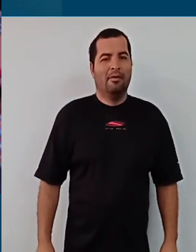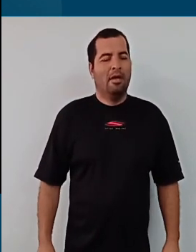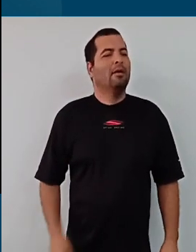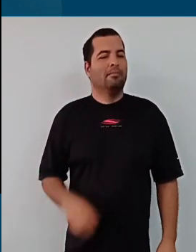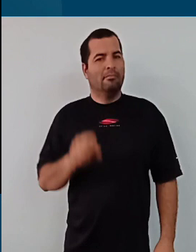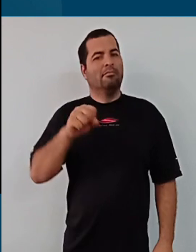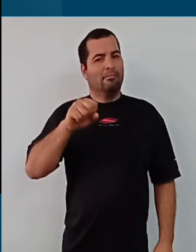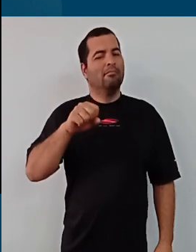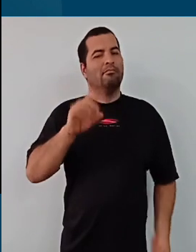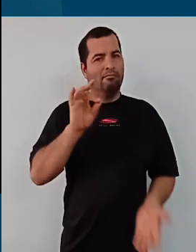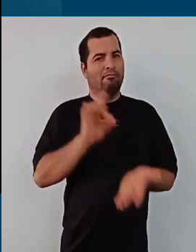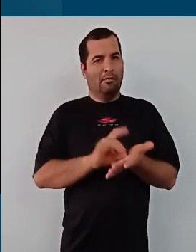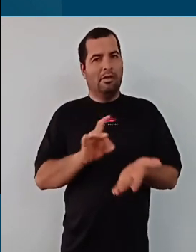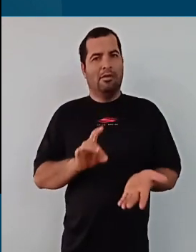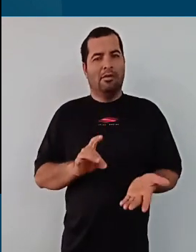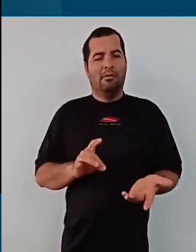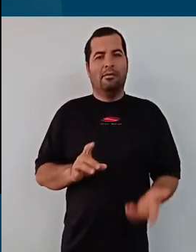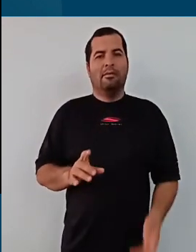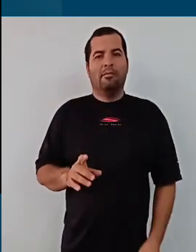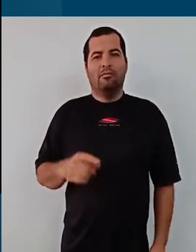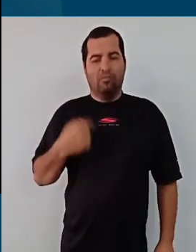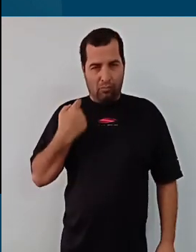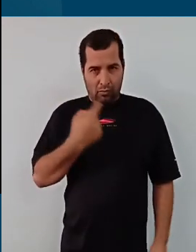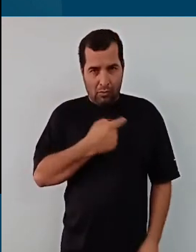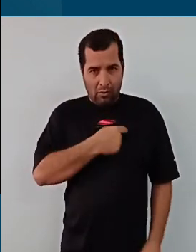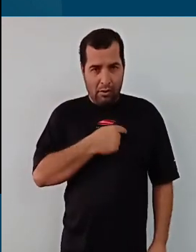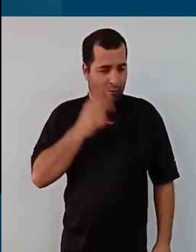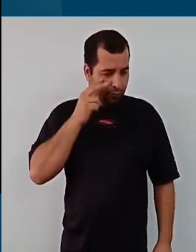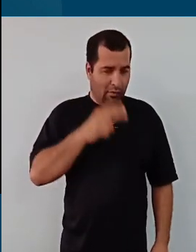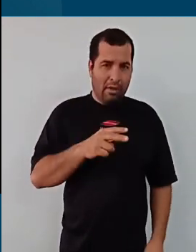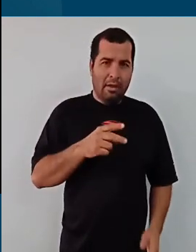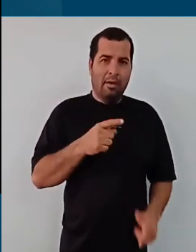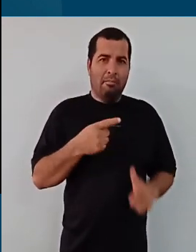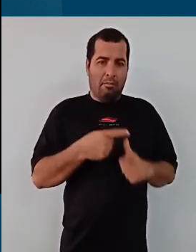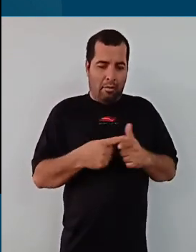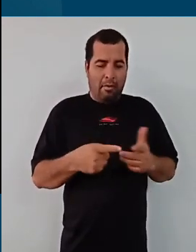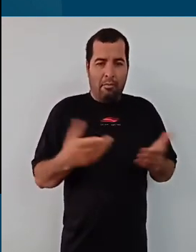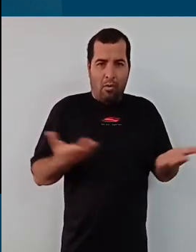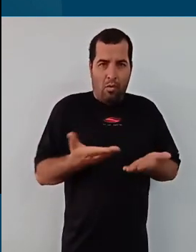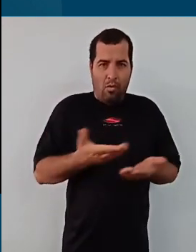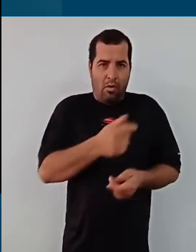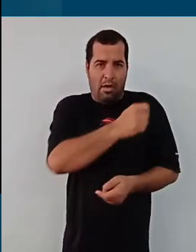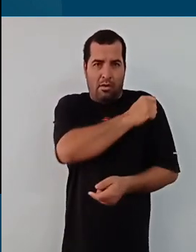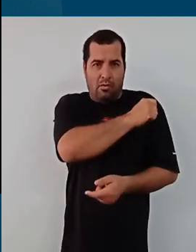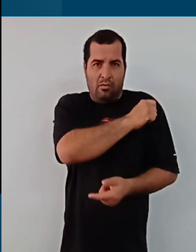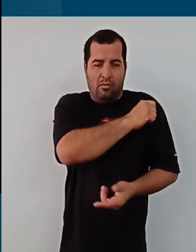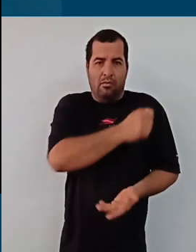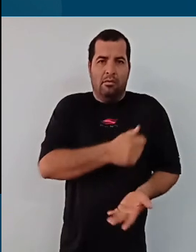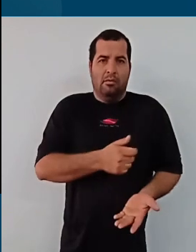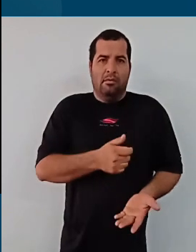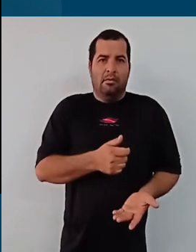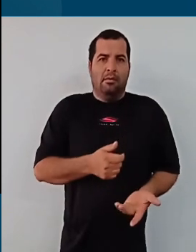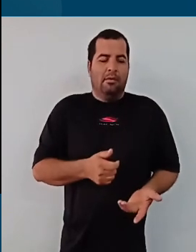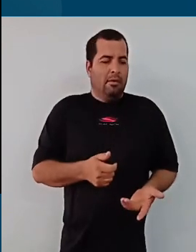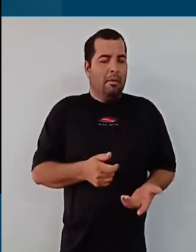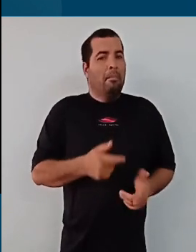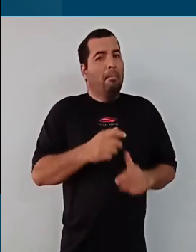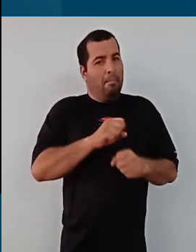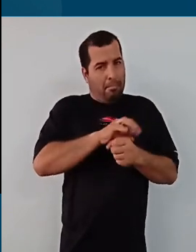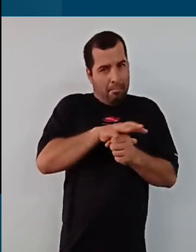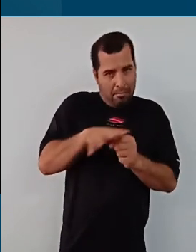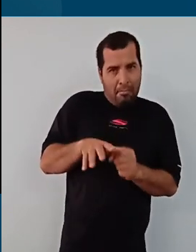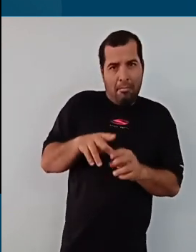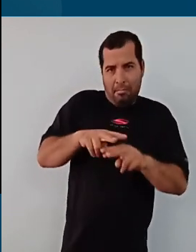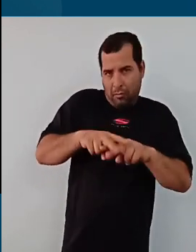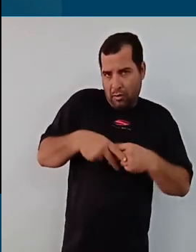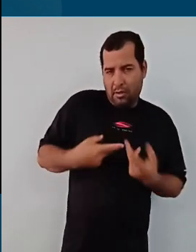Sim, sem dúvida. Eu acho que, olhando para o problema que nós temos na mão agora, que é o resultado da pandemia,